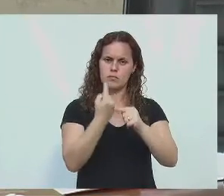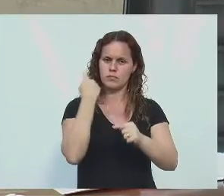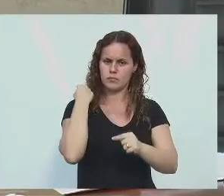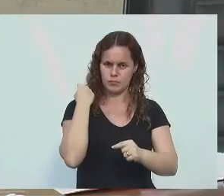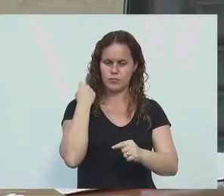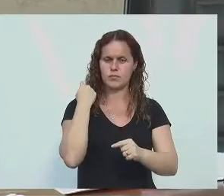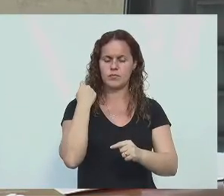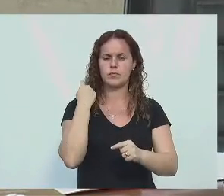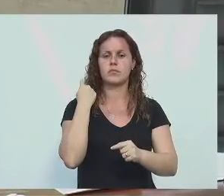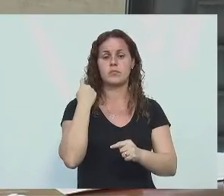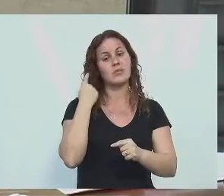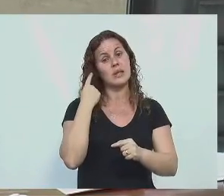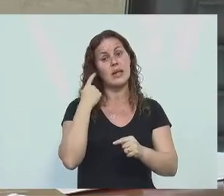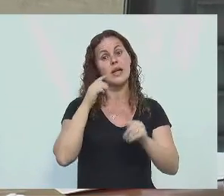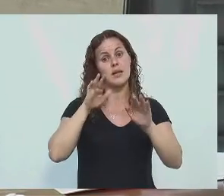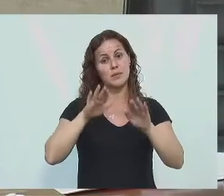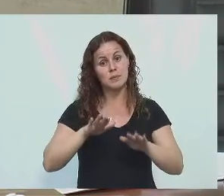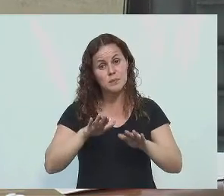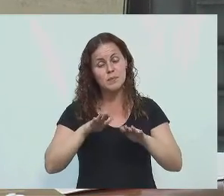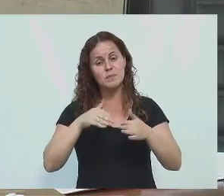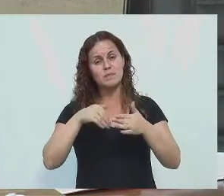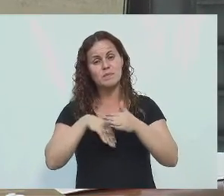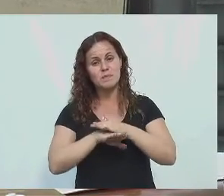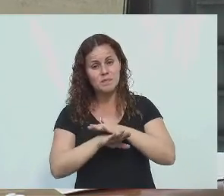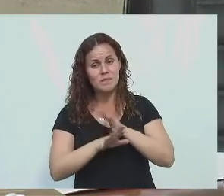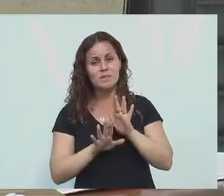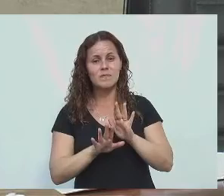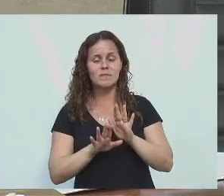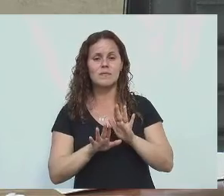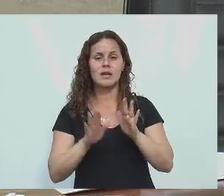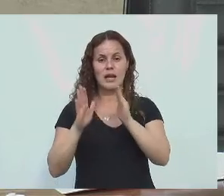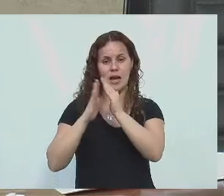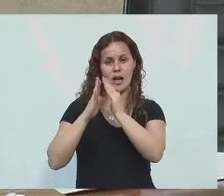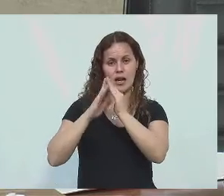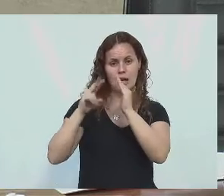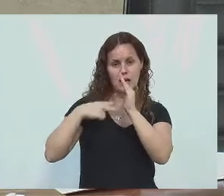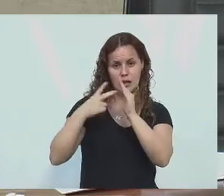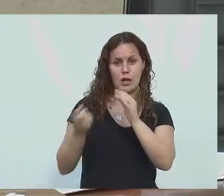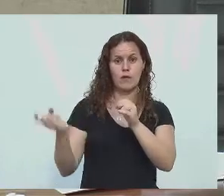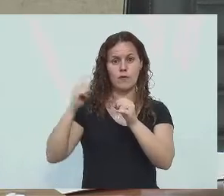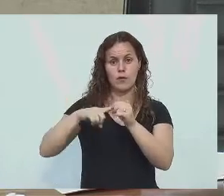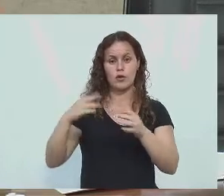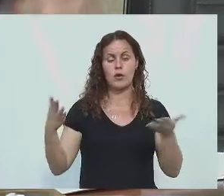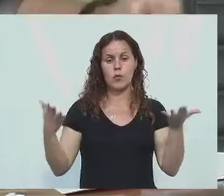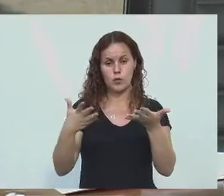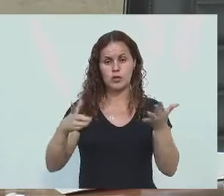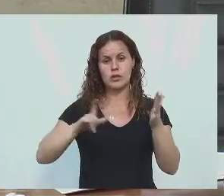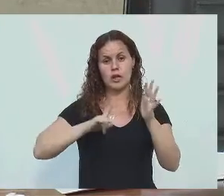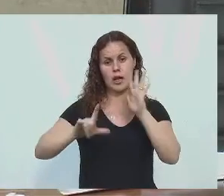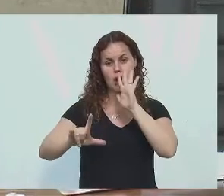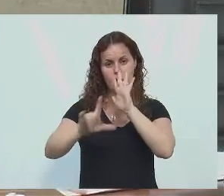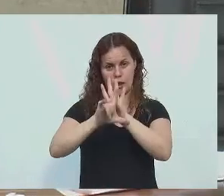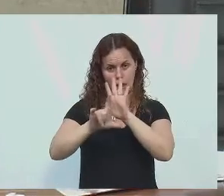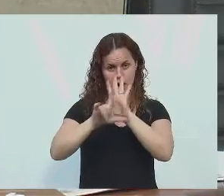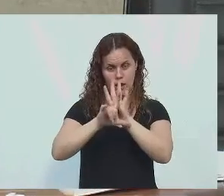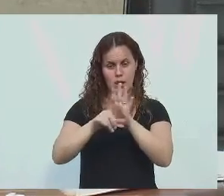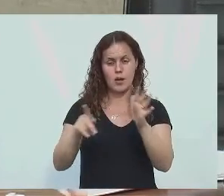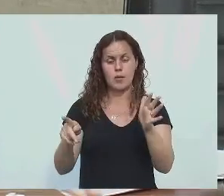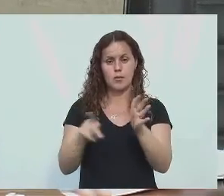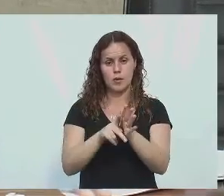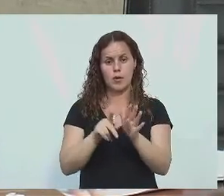foi sobrestado pela casa, por isso que ele retorna hoje. Nós temos a legislação municipal que fala da